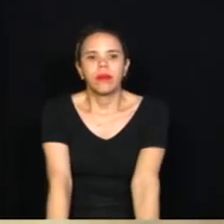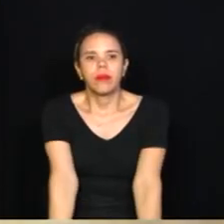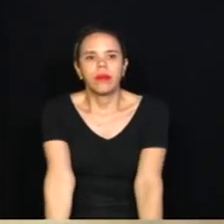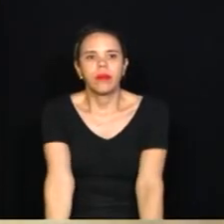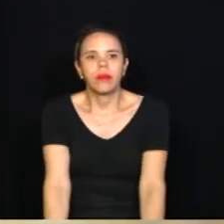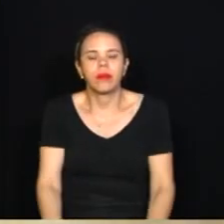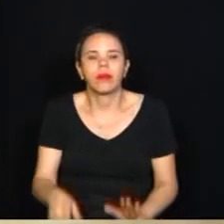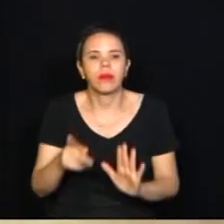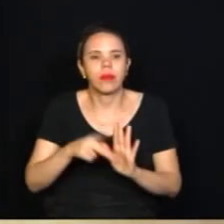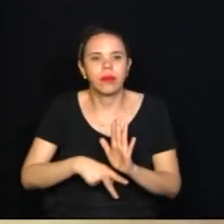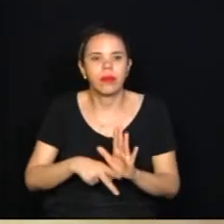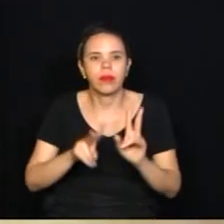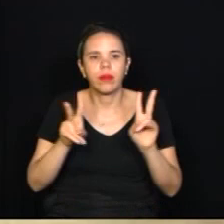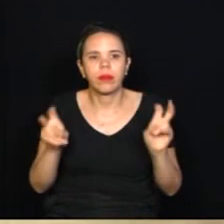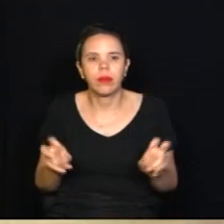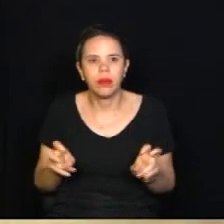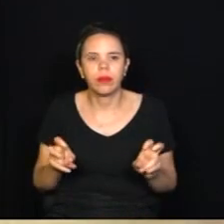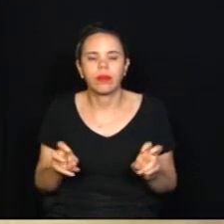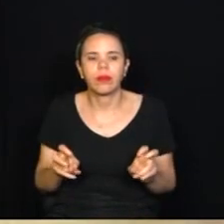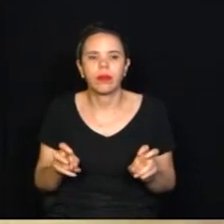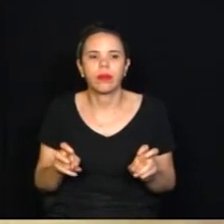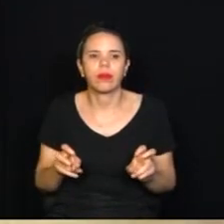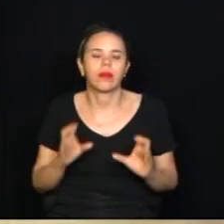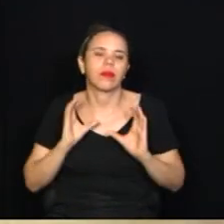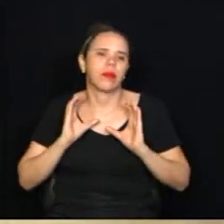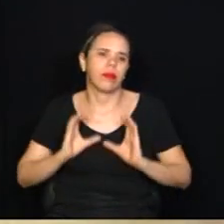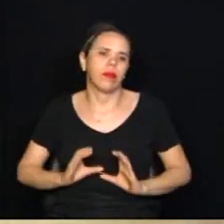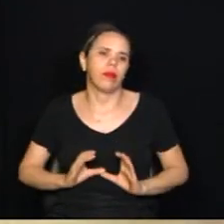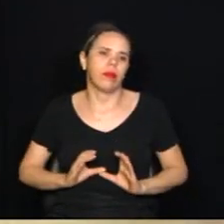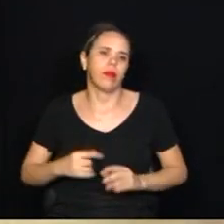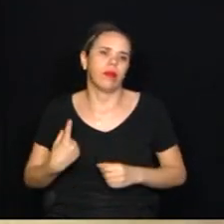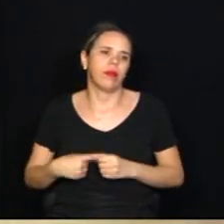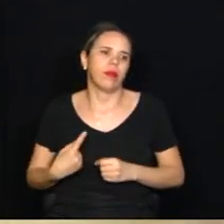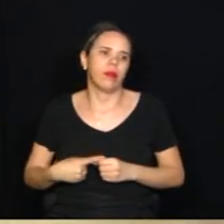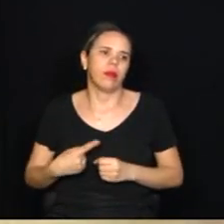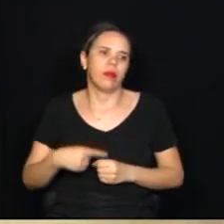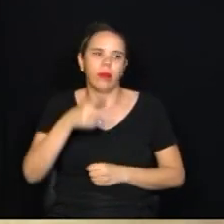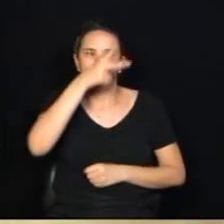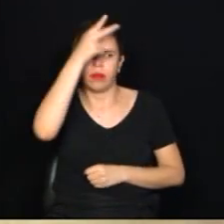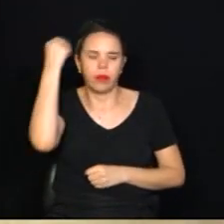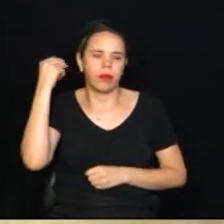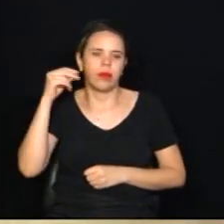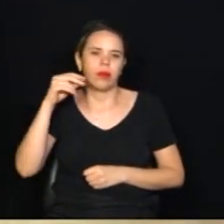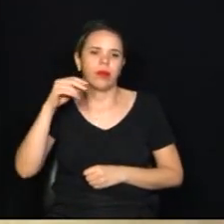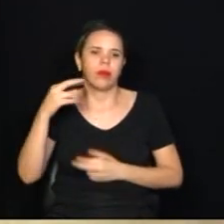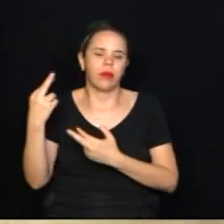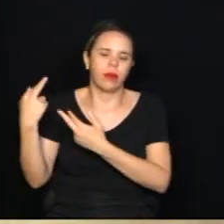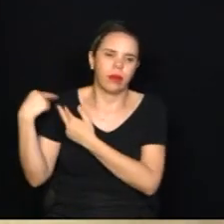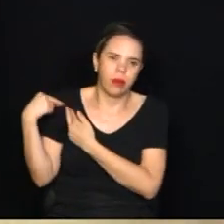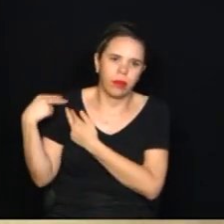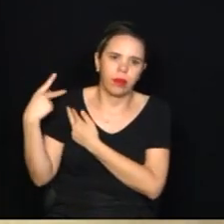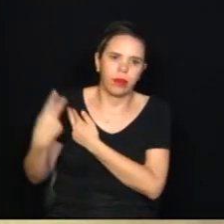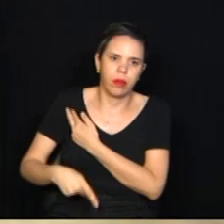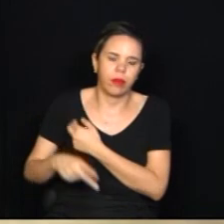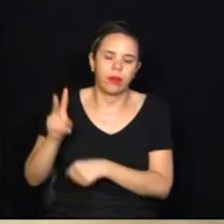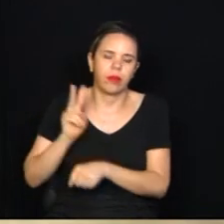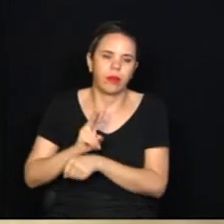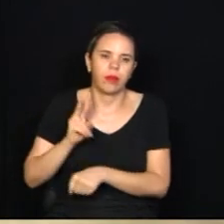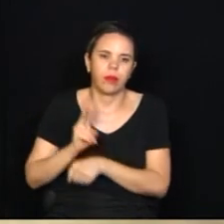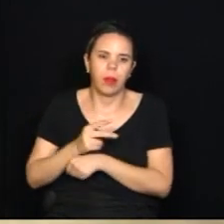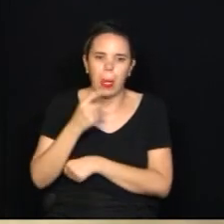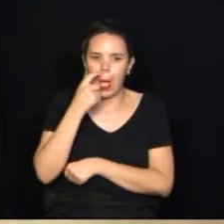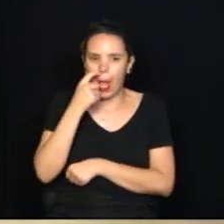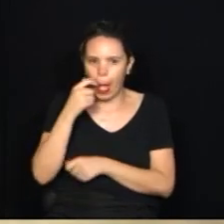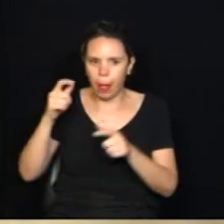O projeto trata da questão da postura municipal. Ou seja, é o município responsável por cuidar